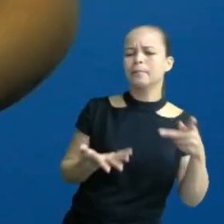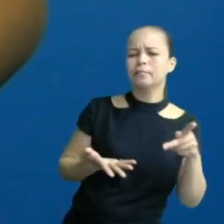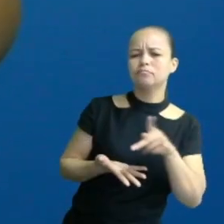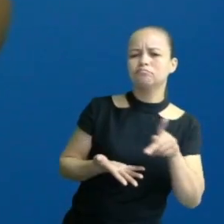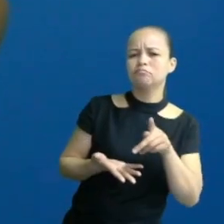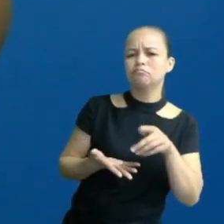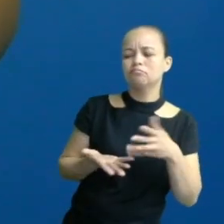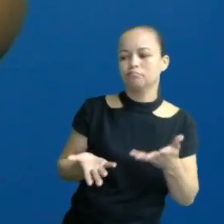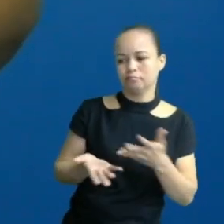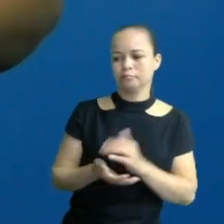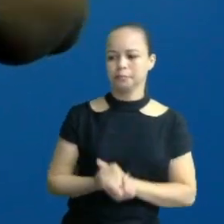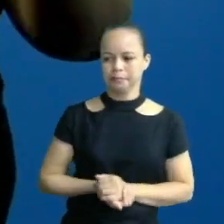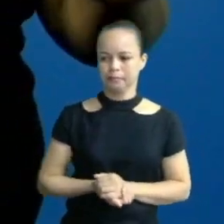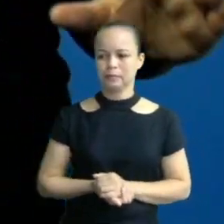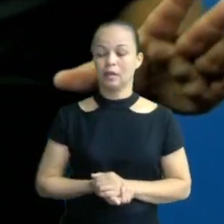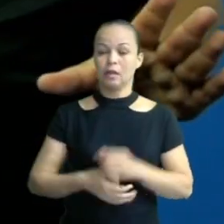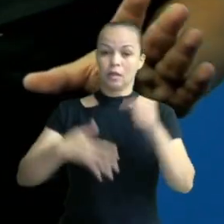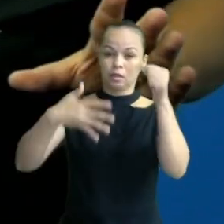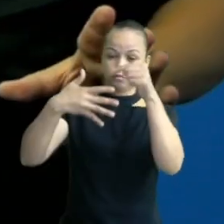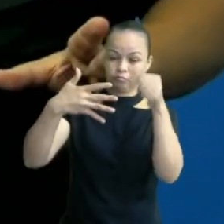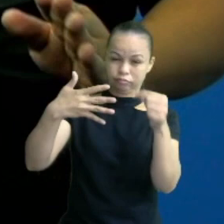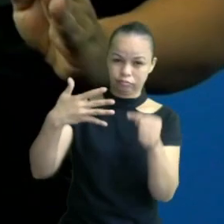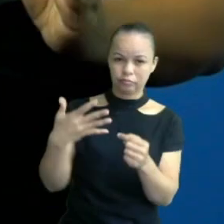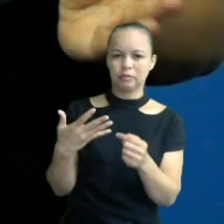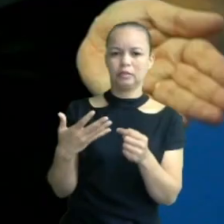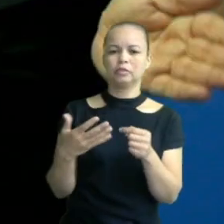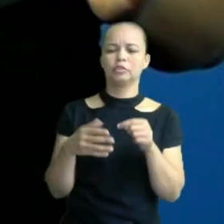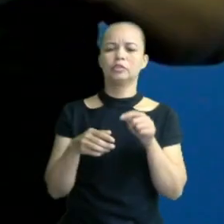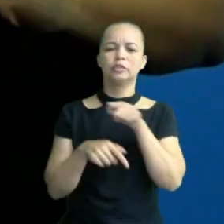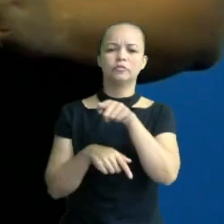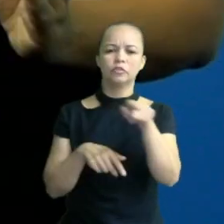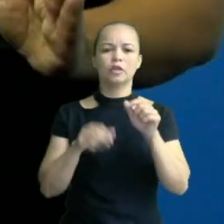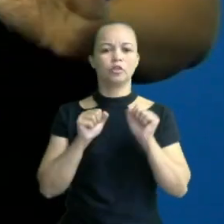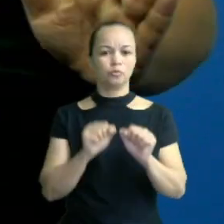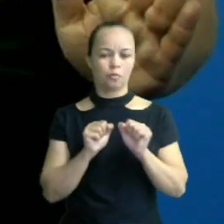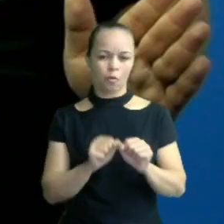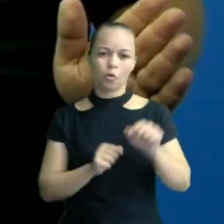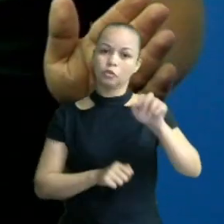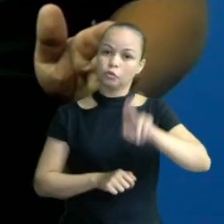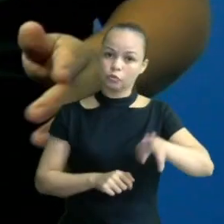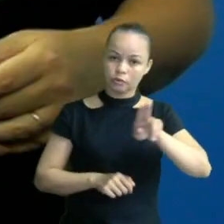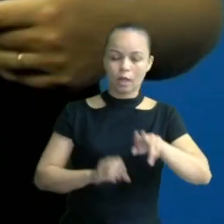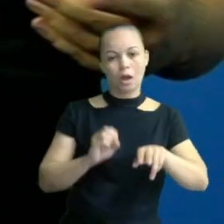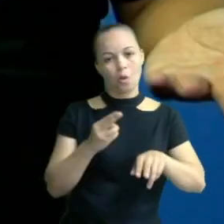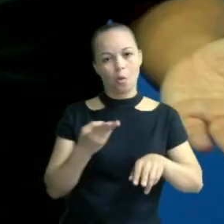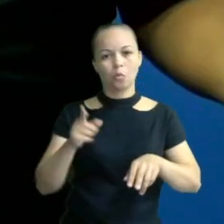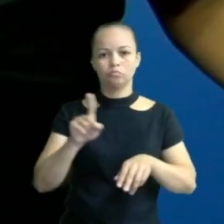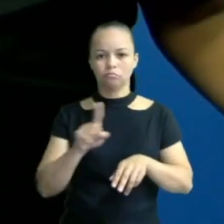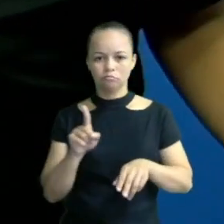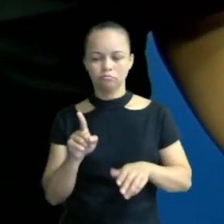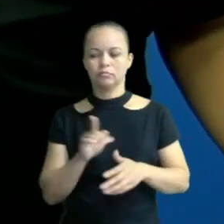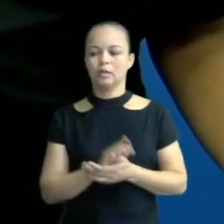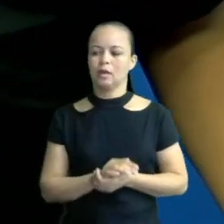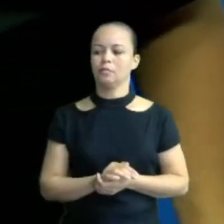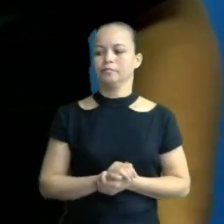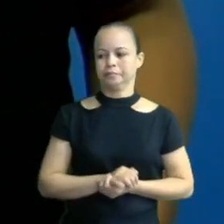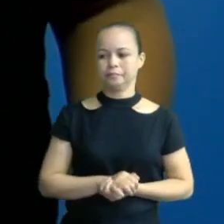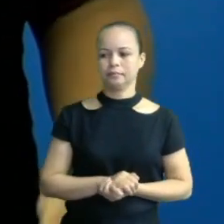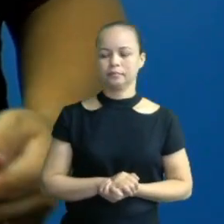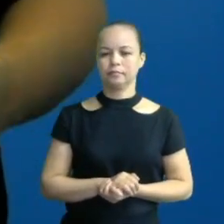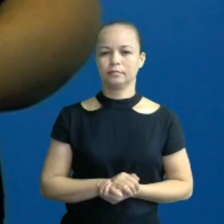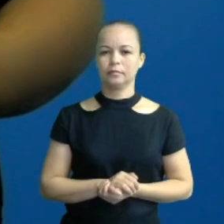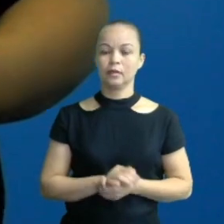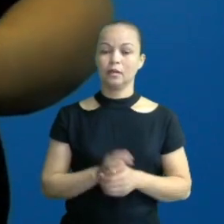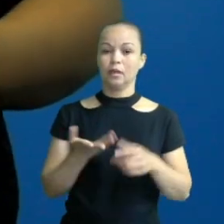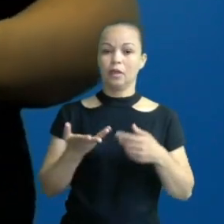aqui uma lista de alguns casos facultativos em que você pode utilizar ou não. Vai depender de você. É facultativo se utilizar.